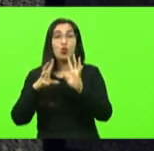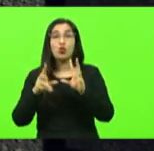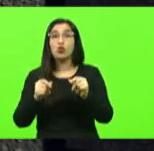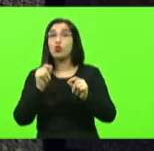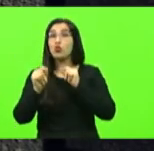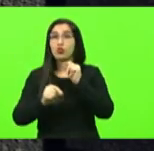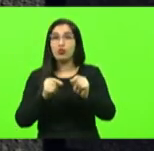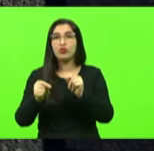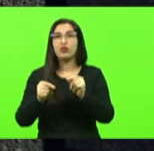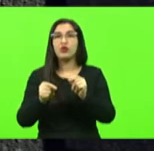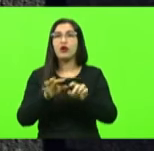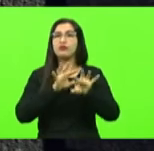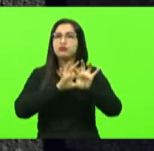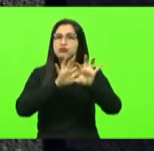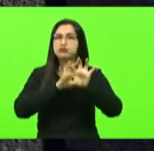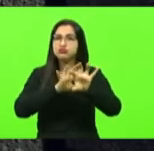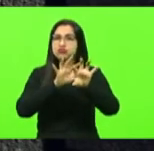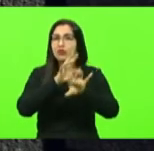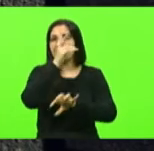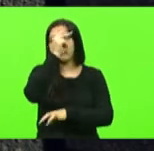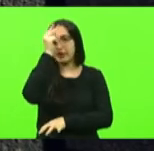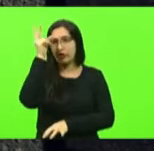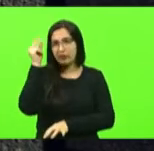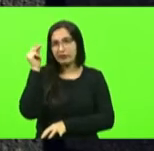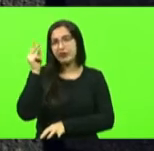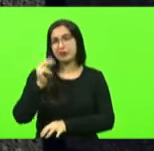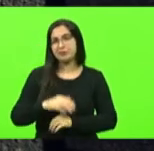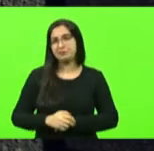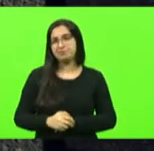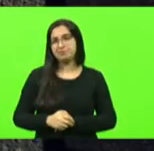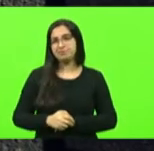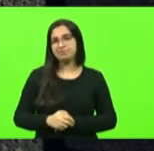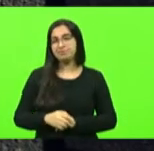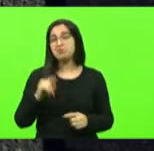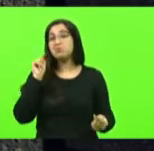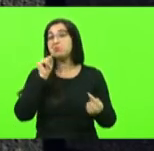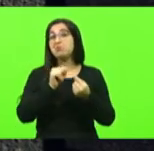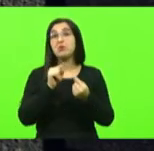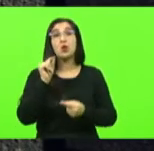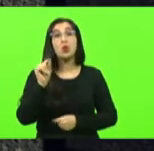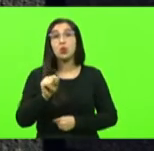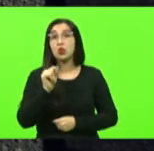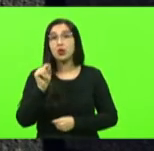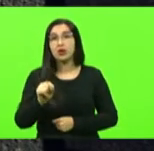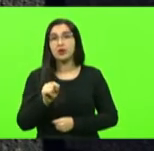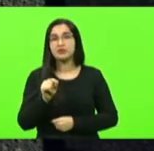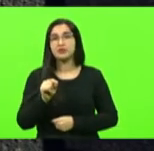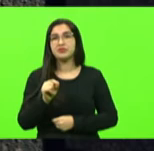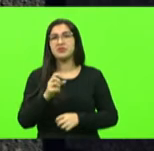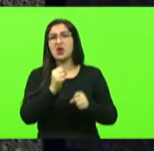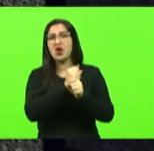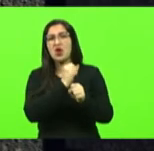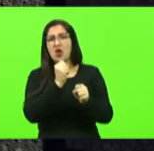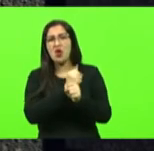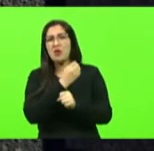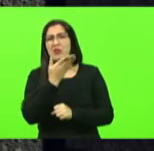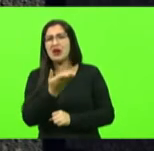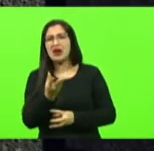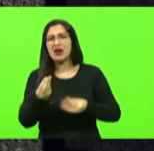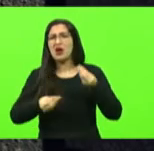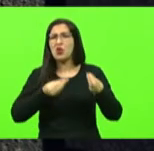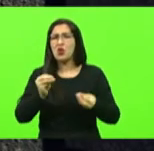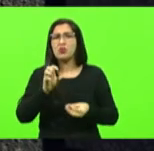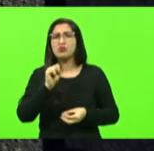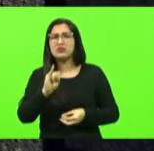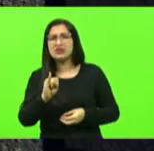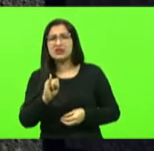nós, o que significa uma obra dessas, uma paragem, se for feita, porque